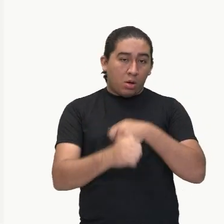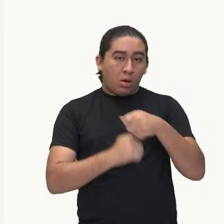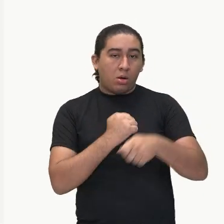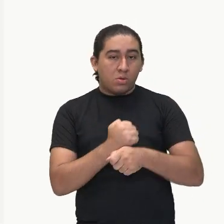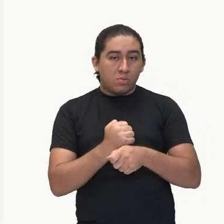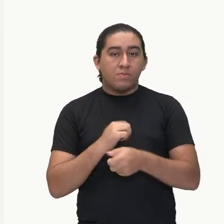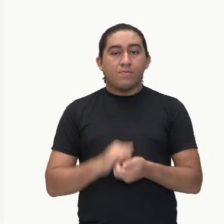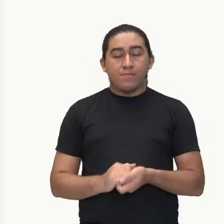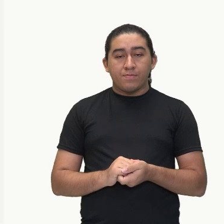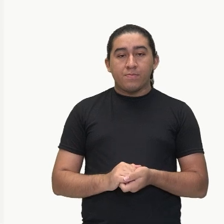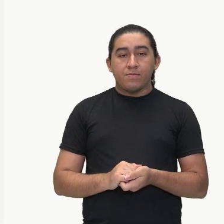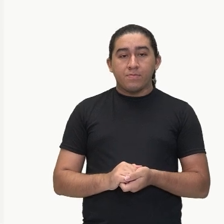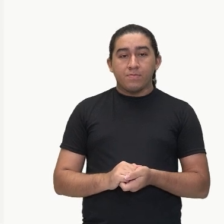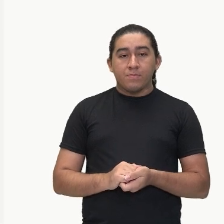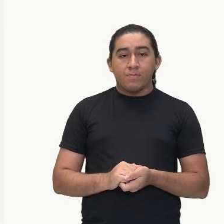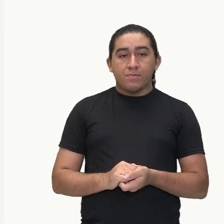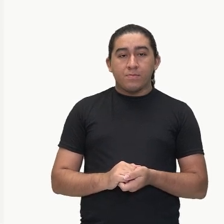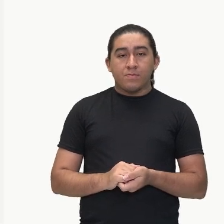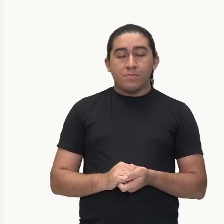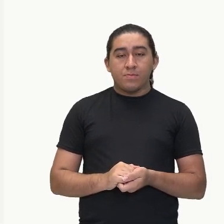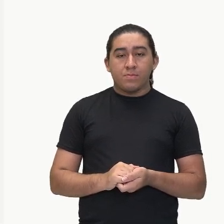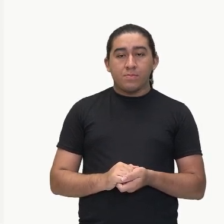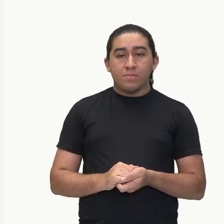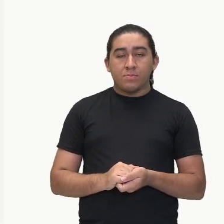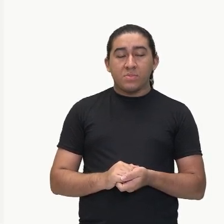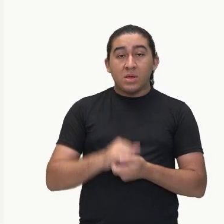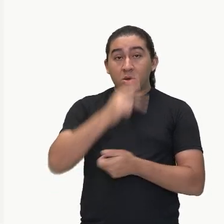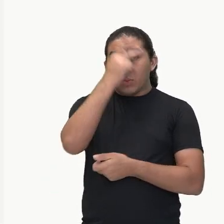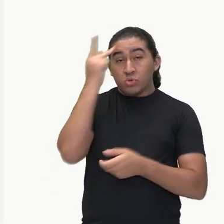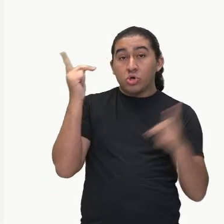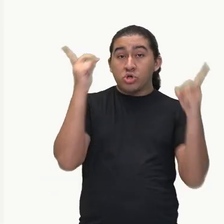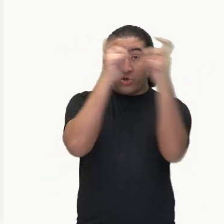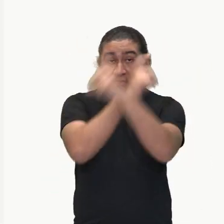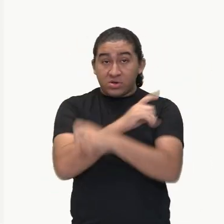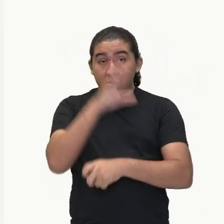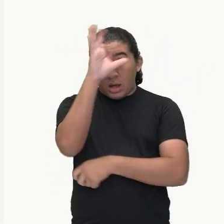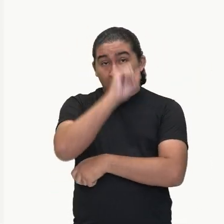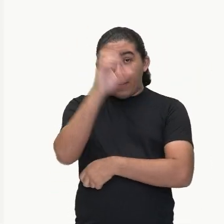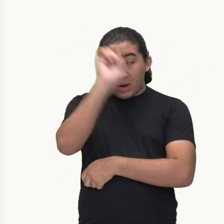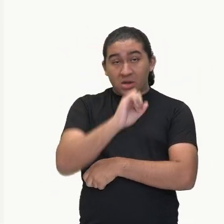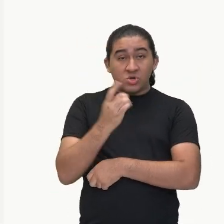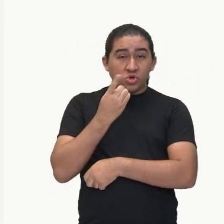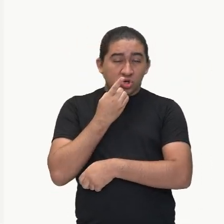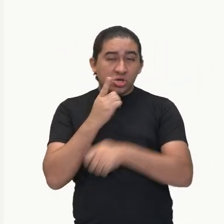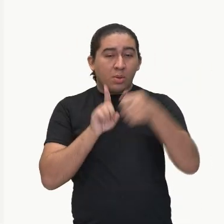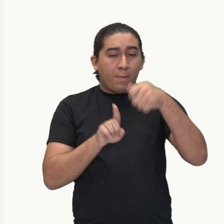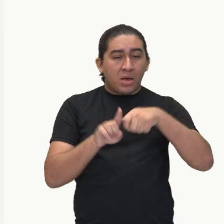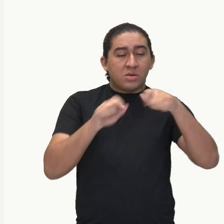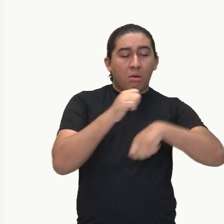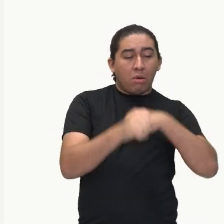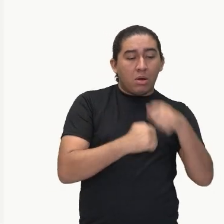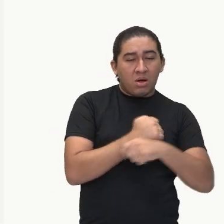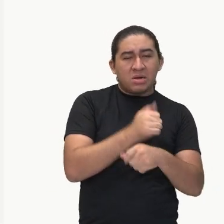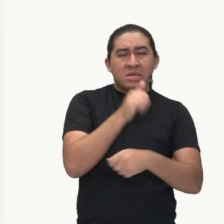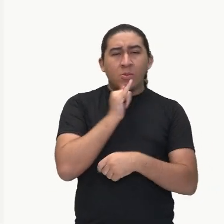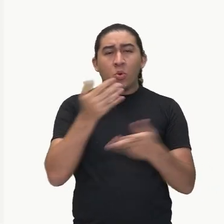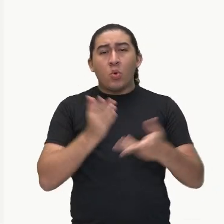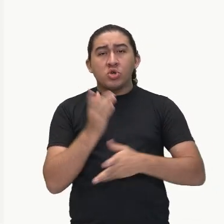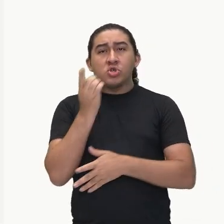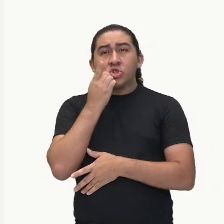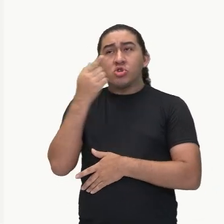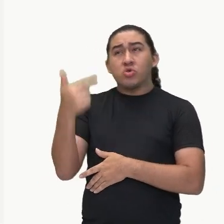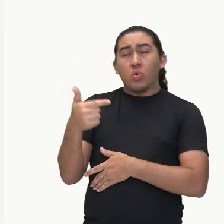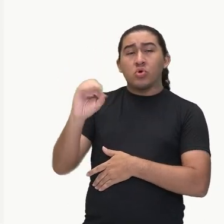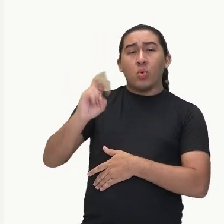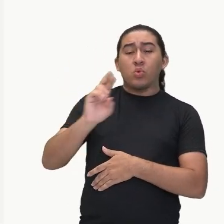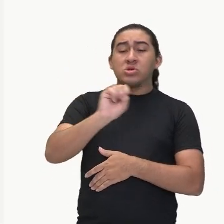dificuldade de aprendizagem as pessoas com relação a isso. Fica sempre aquela dúvida. Hoje é dia 2 ou hoje são